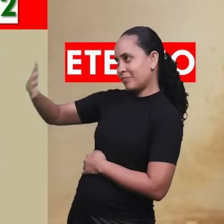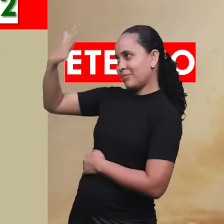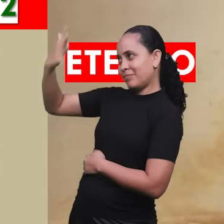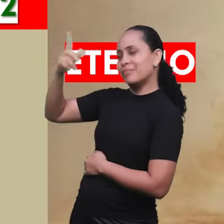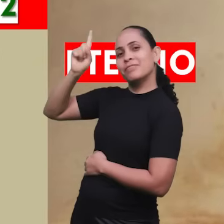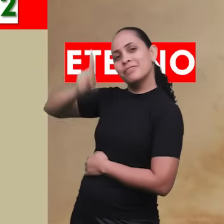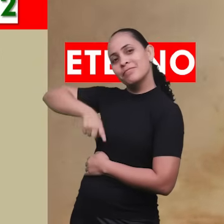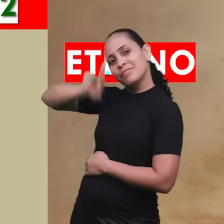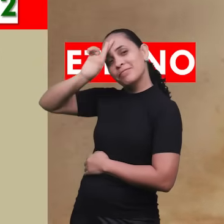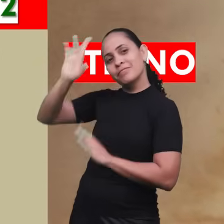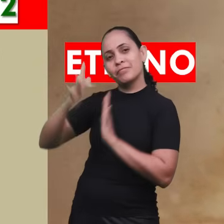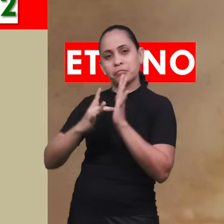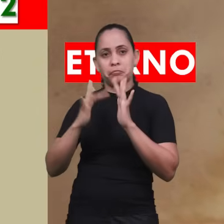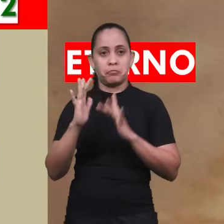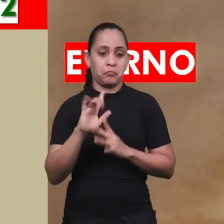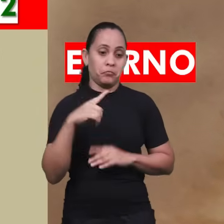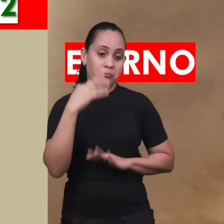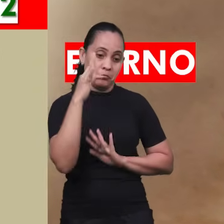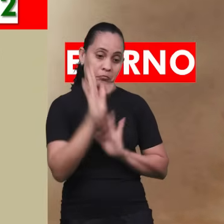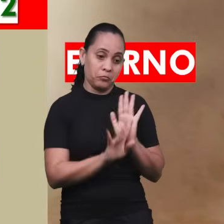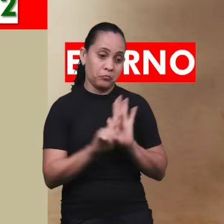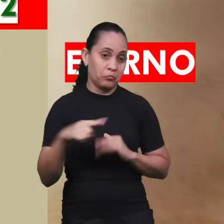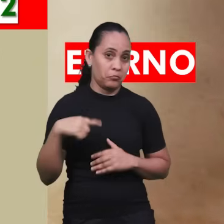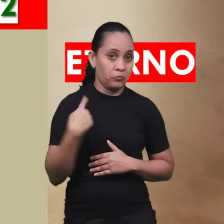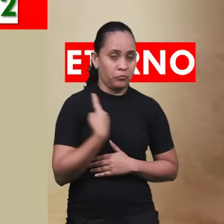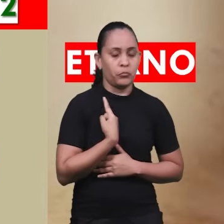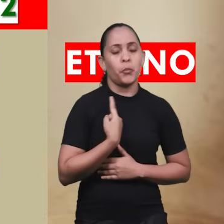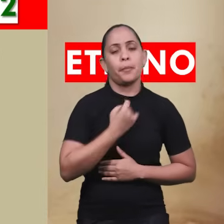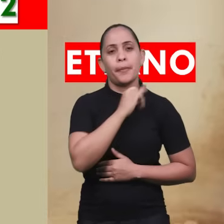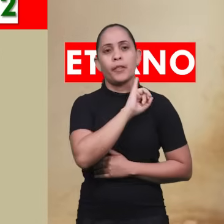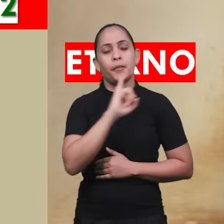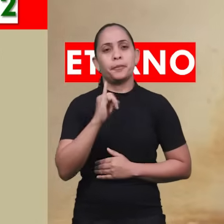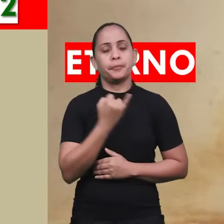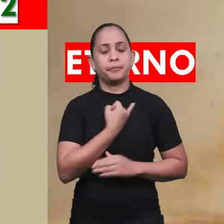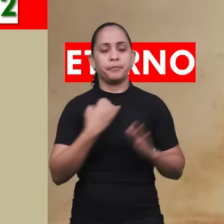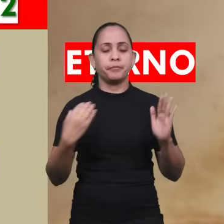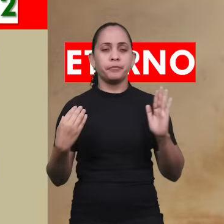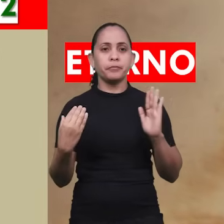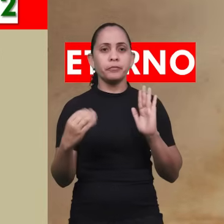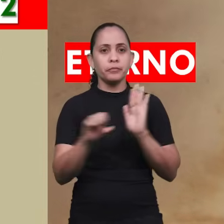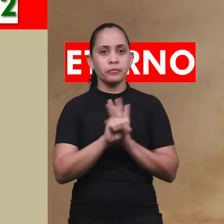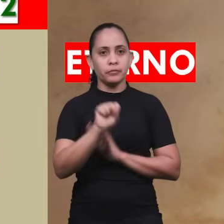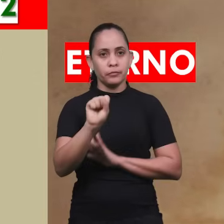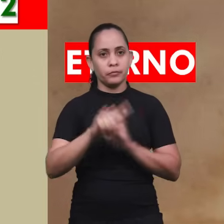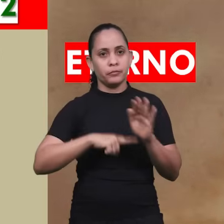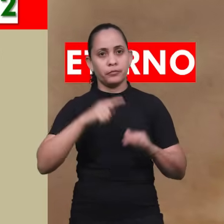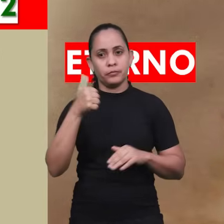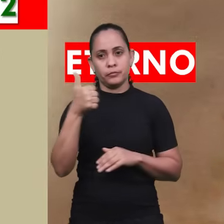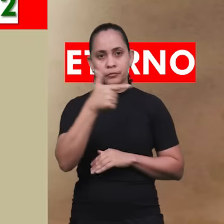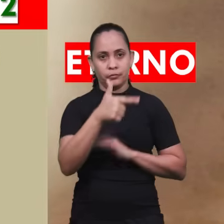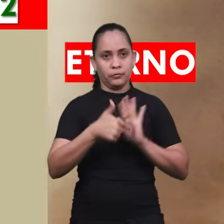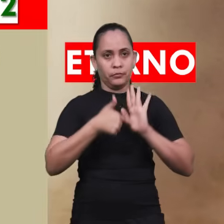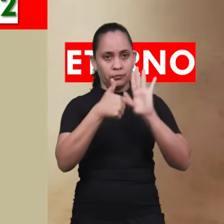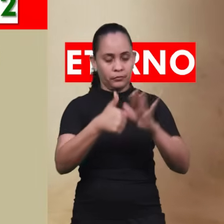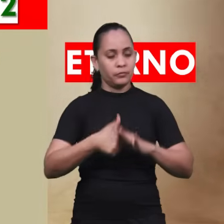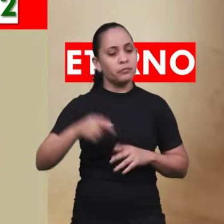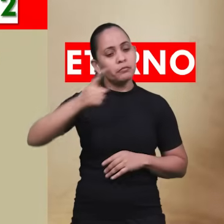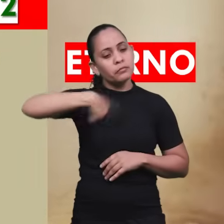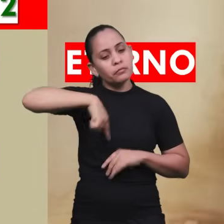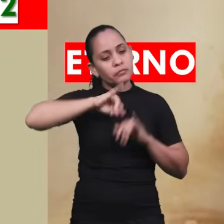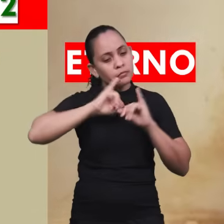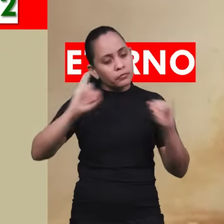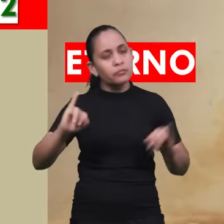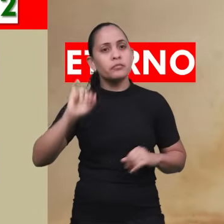só, que é o Senhor Jesus. E o texto que nós estamos usando é João 8:12, diz assim: